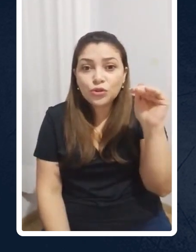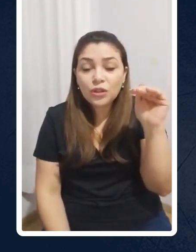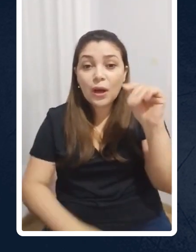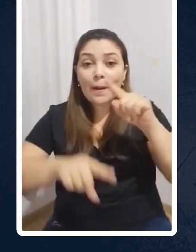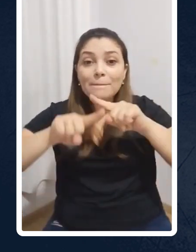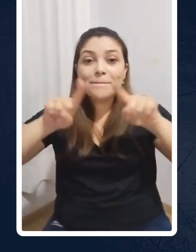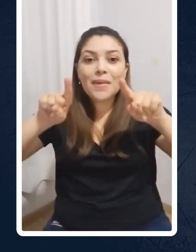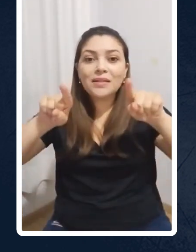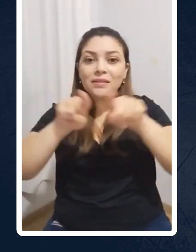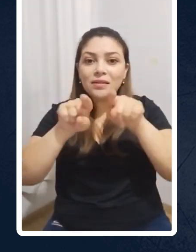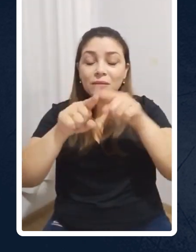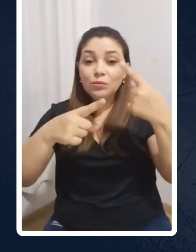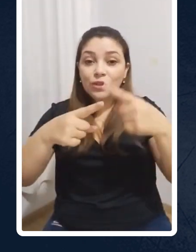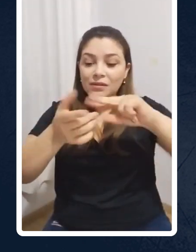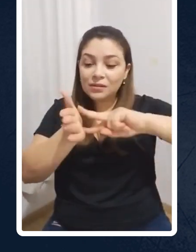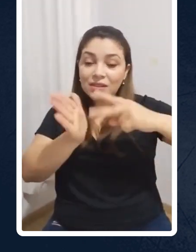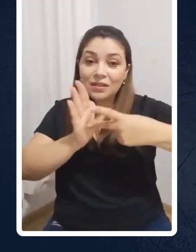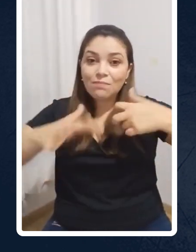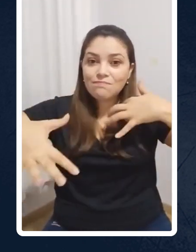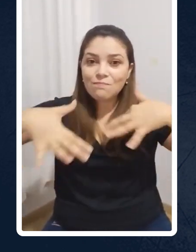movimento. Iara.